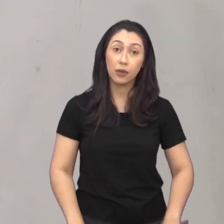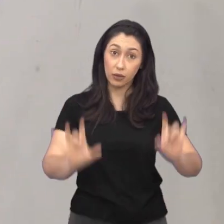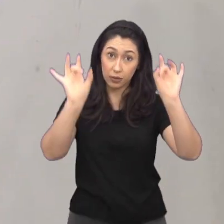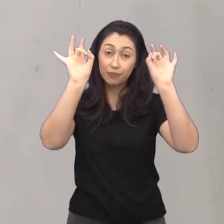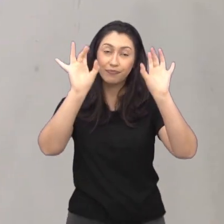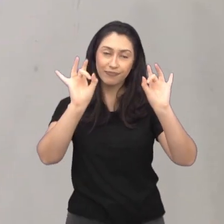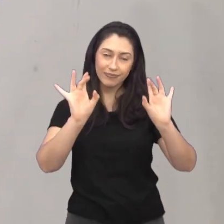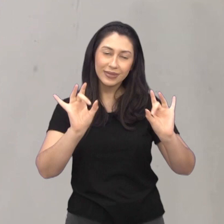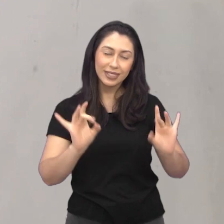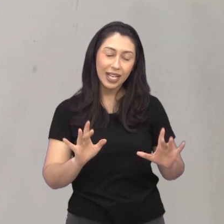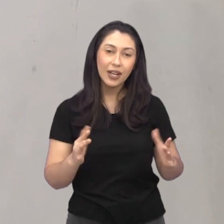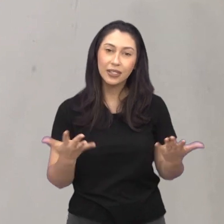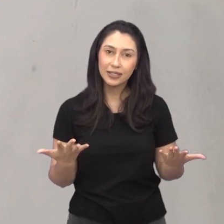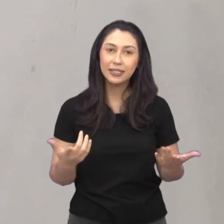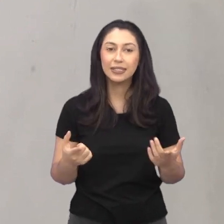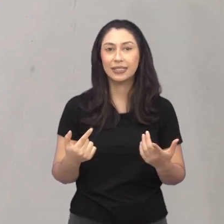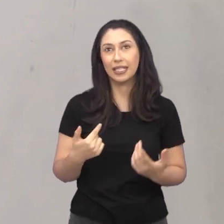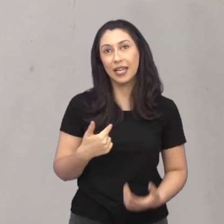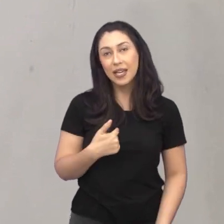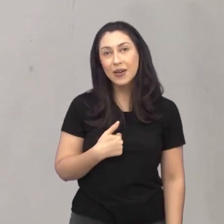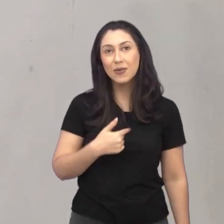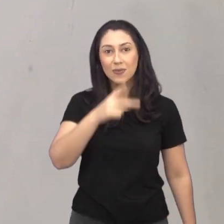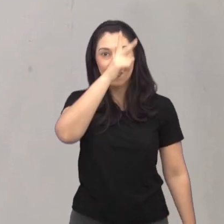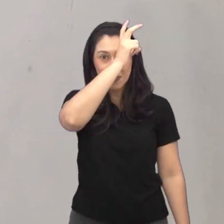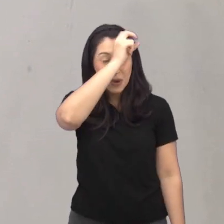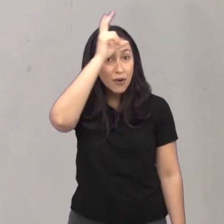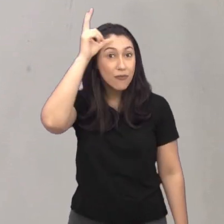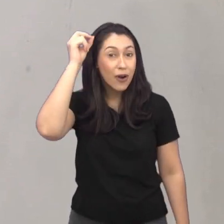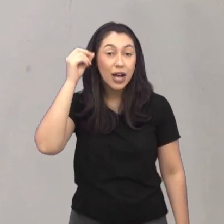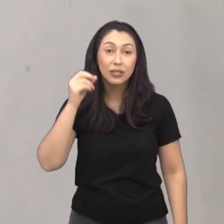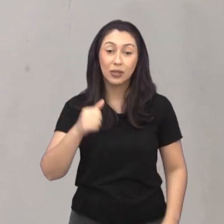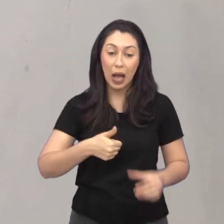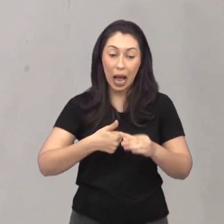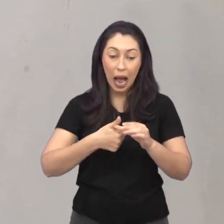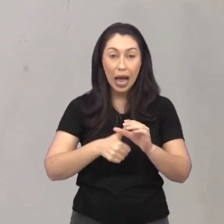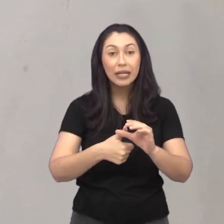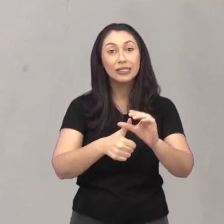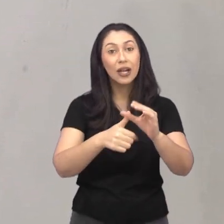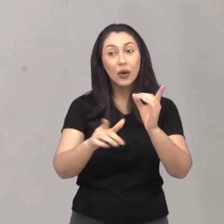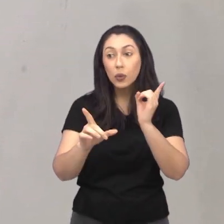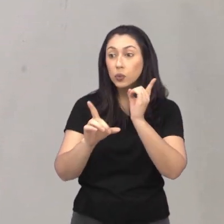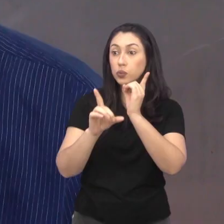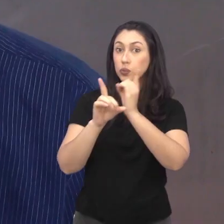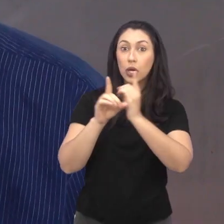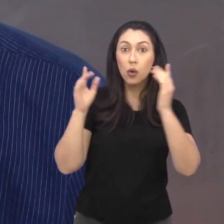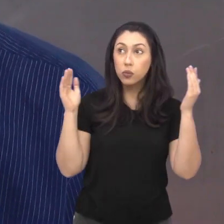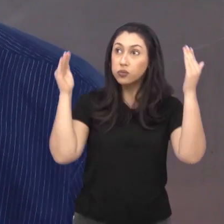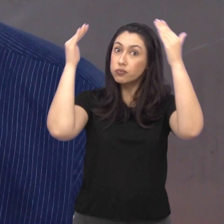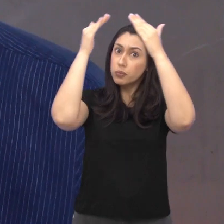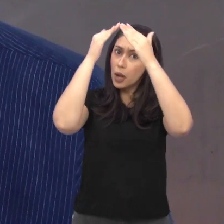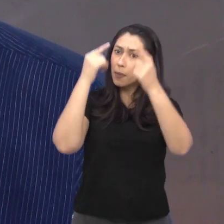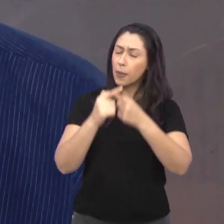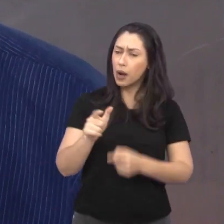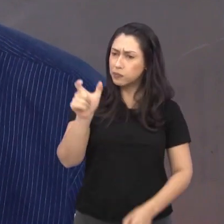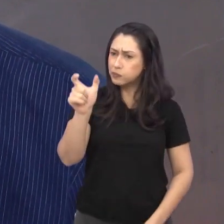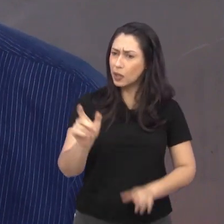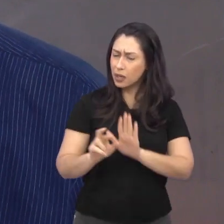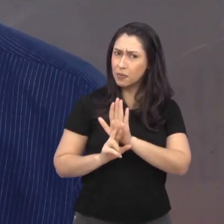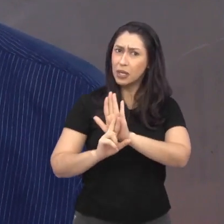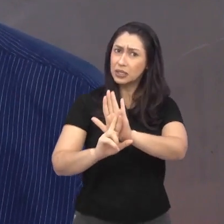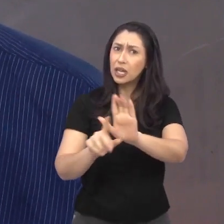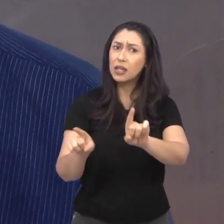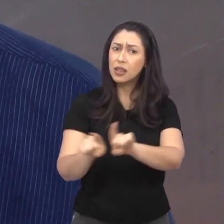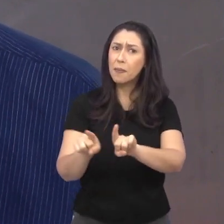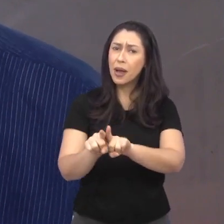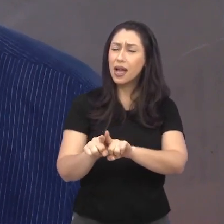muito especial, né, como prefeito de São José, como cristão, encontrar o Papa por tudo que ele representa, né, e também pelo seu